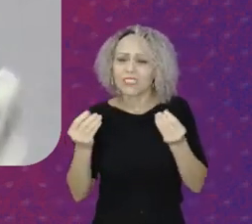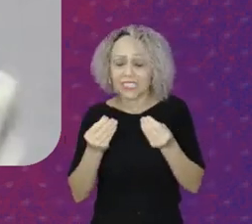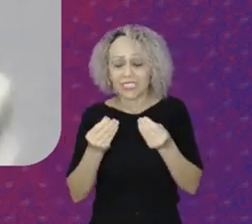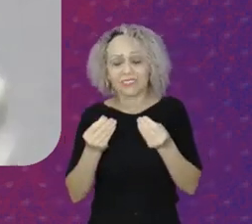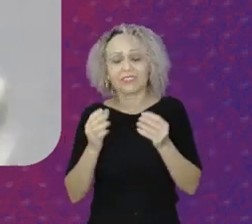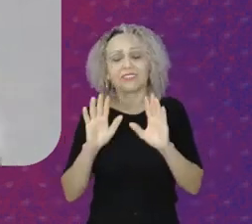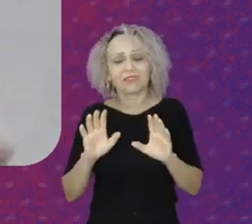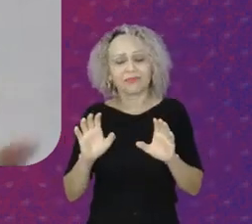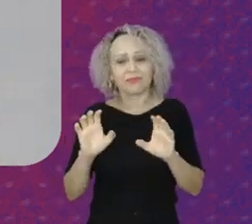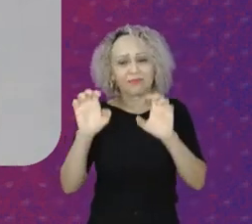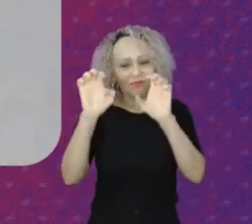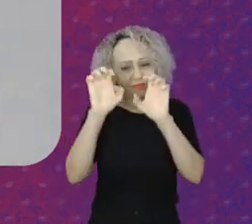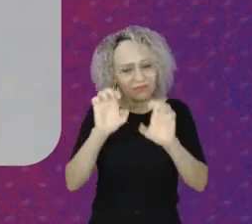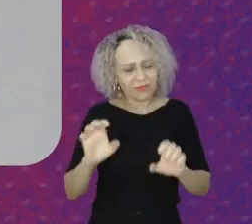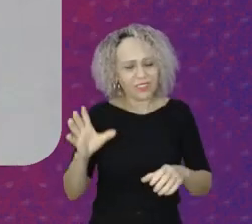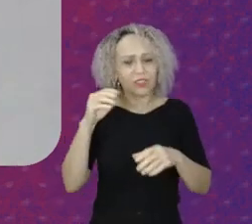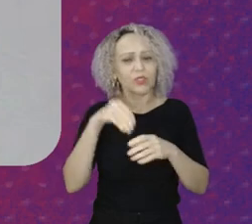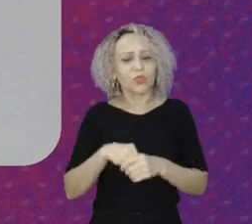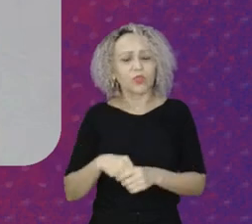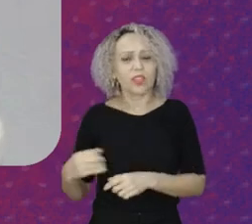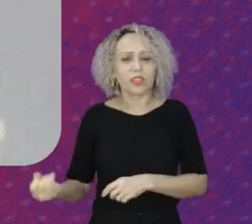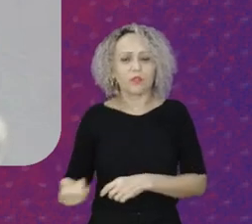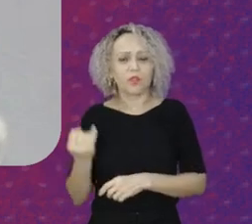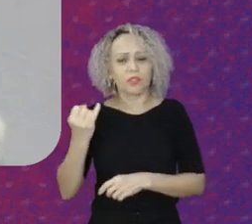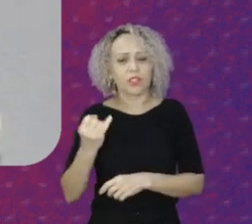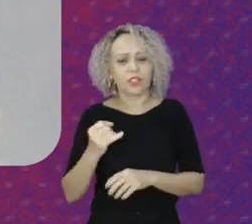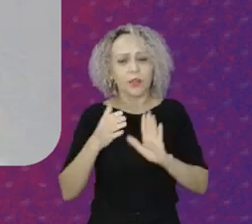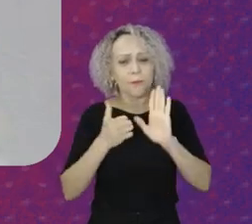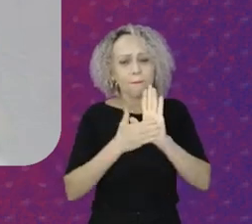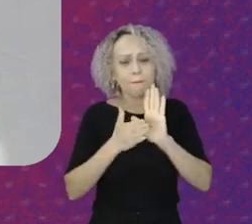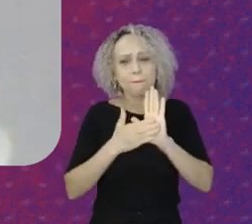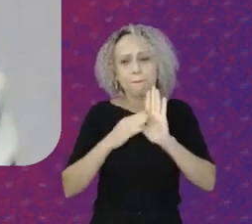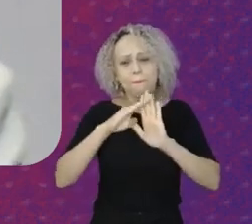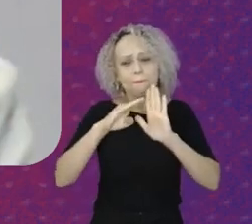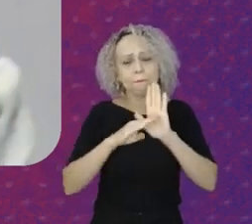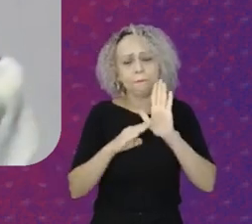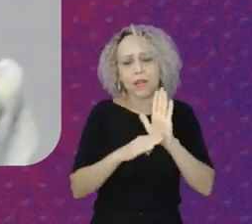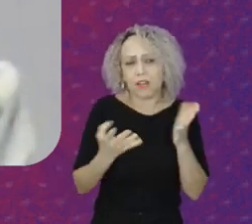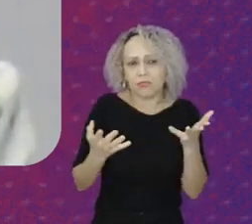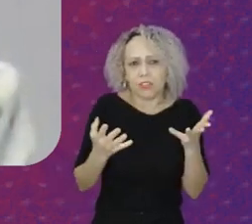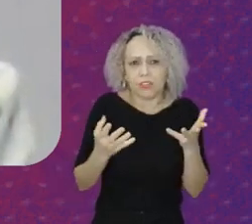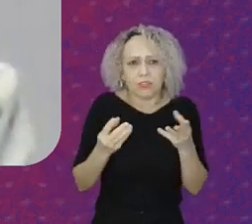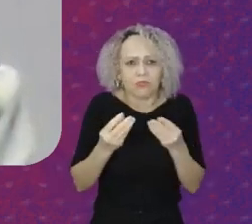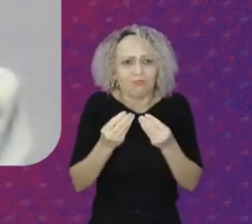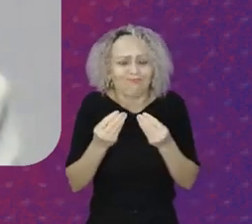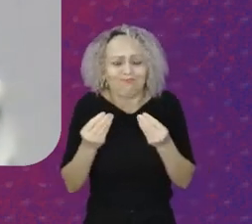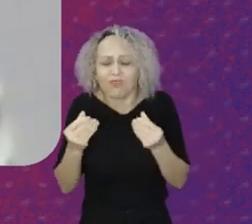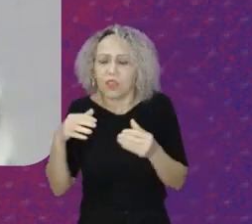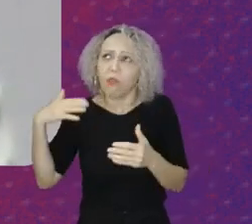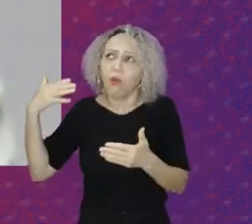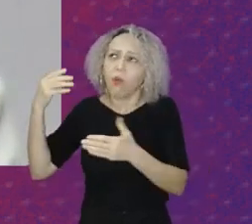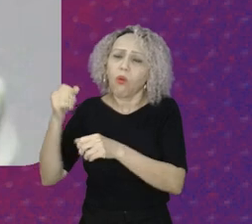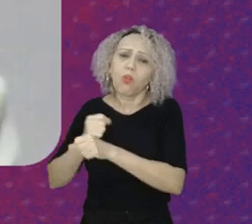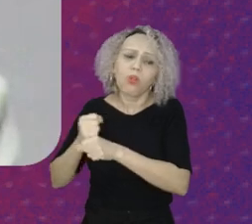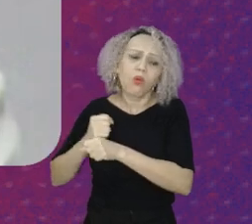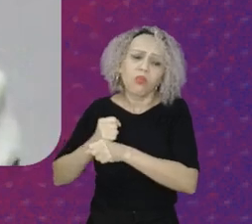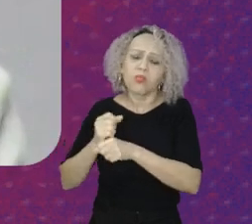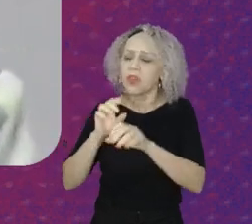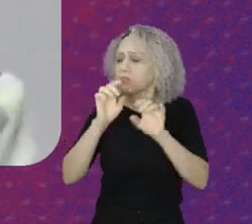mesmo tempo, pautas que foram invisibilizadas ou inviabilizadas por muito tempo. A